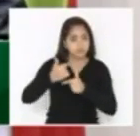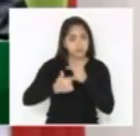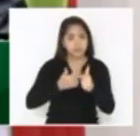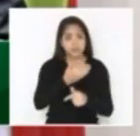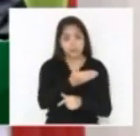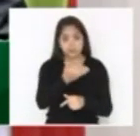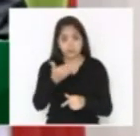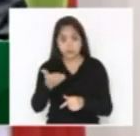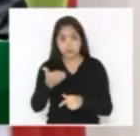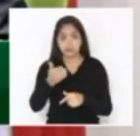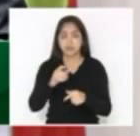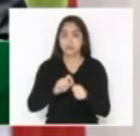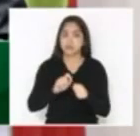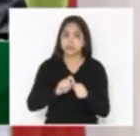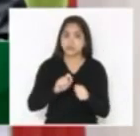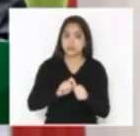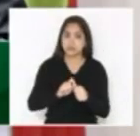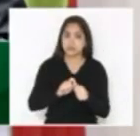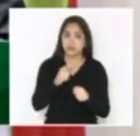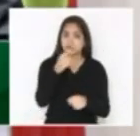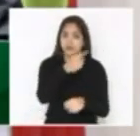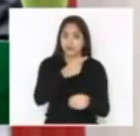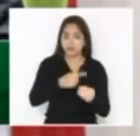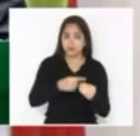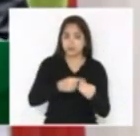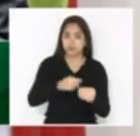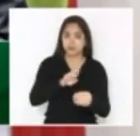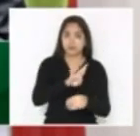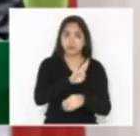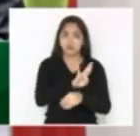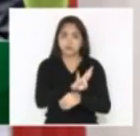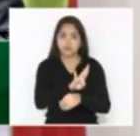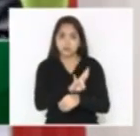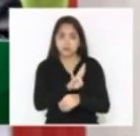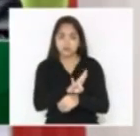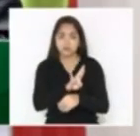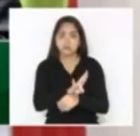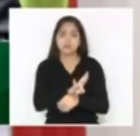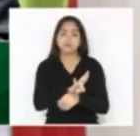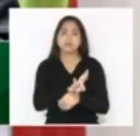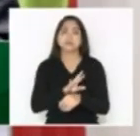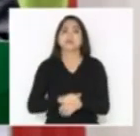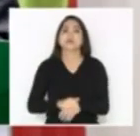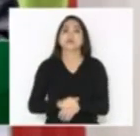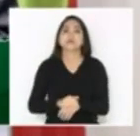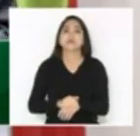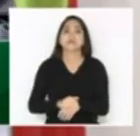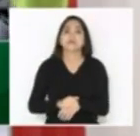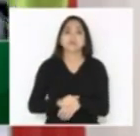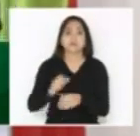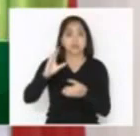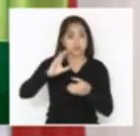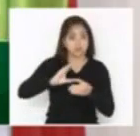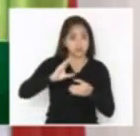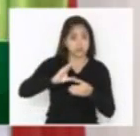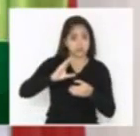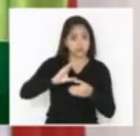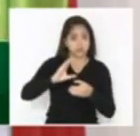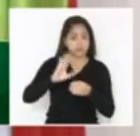que vocês realizaram lá na cidade de Rio do Sul, vindos, né, lá da cidade de Canoinhas, para